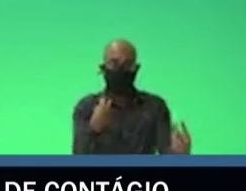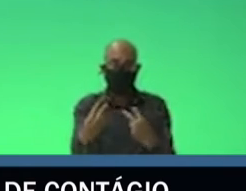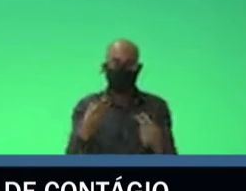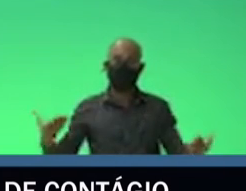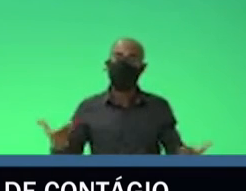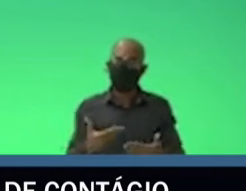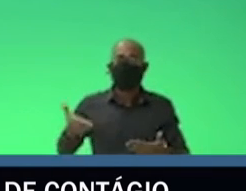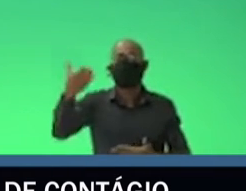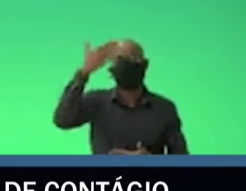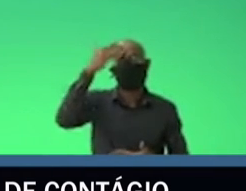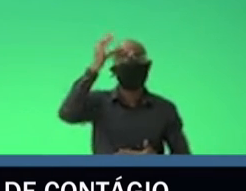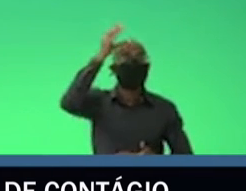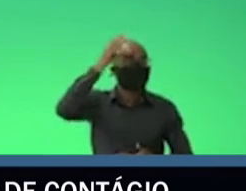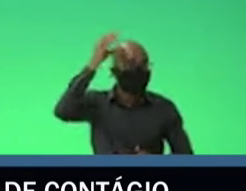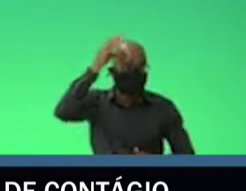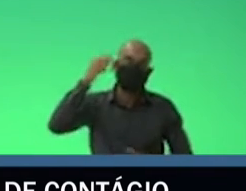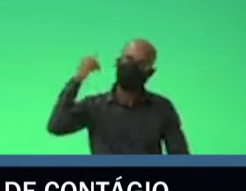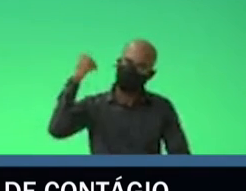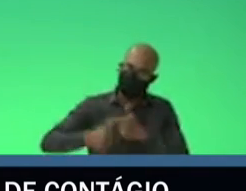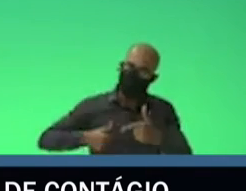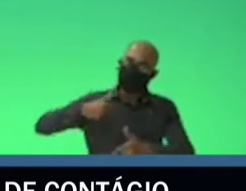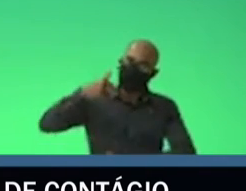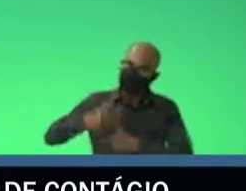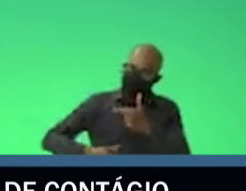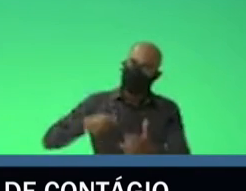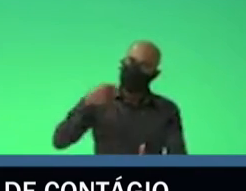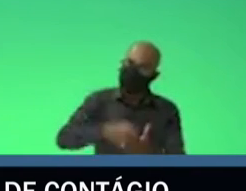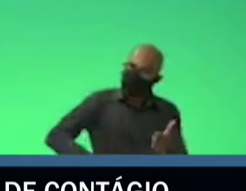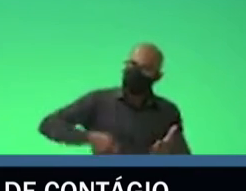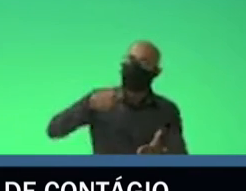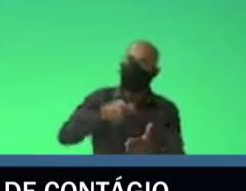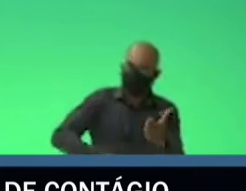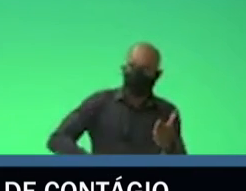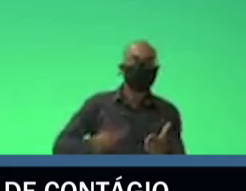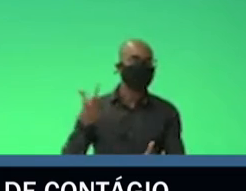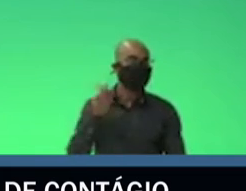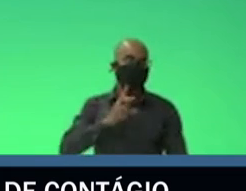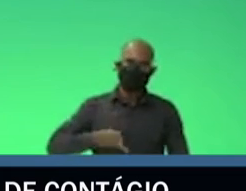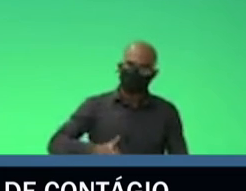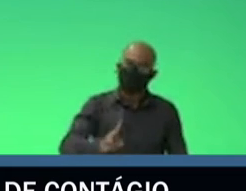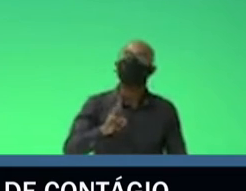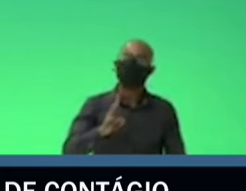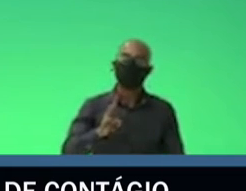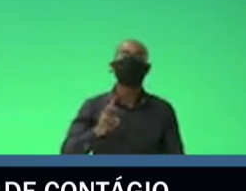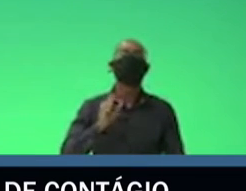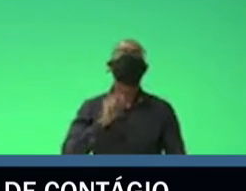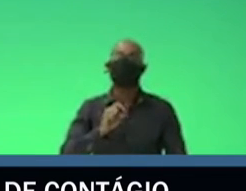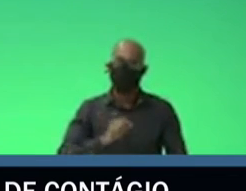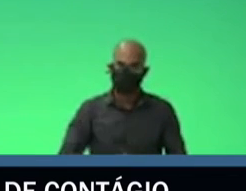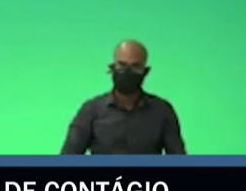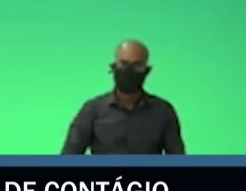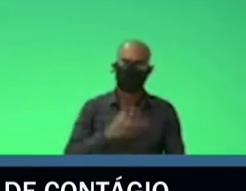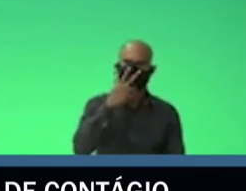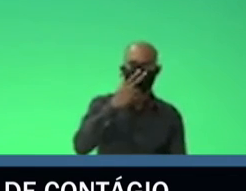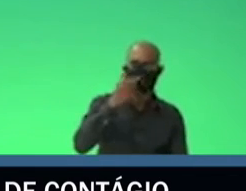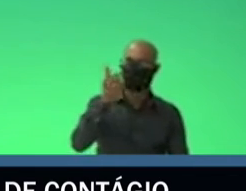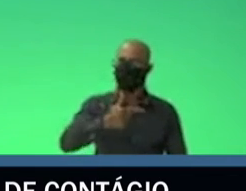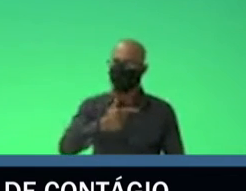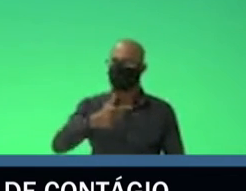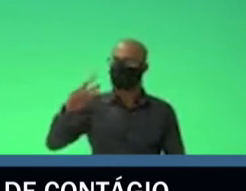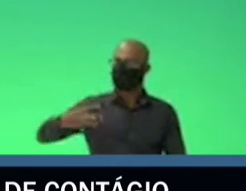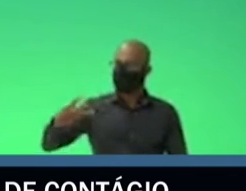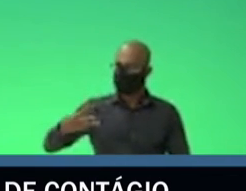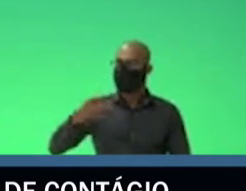que saibam que o trabalho dele está sendo rigoroso, e é por isso que nós somos o terceiro ou o